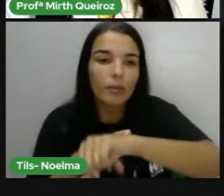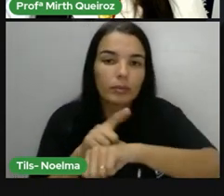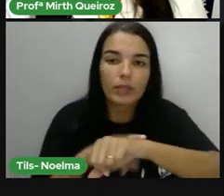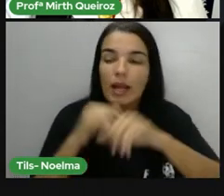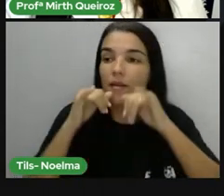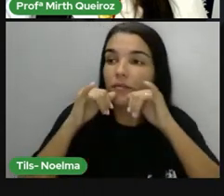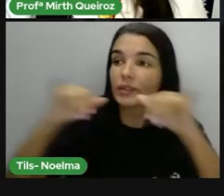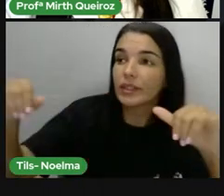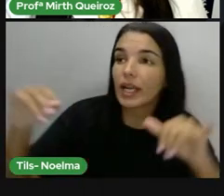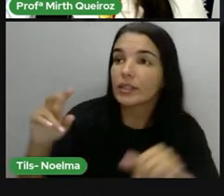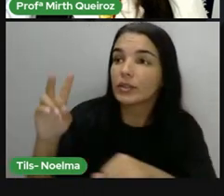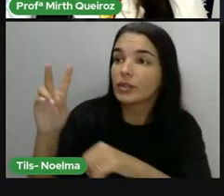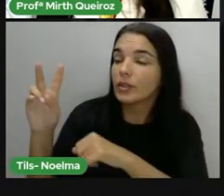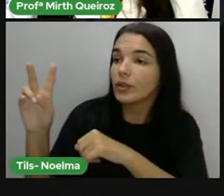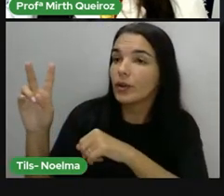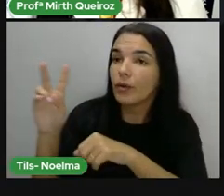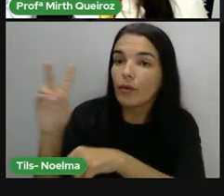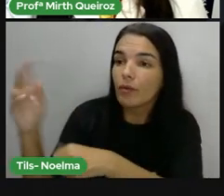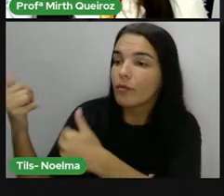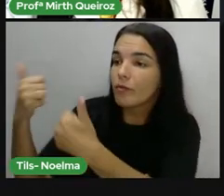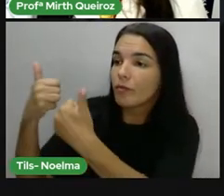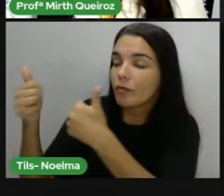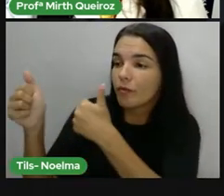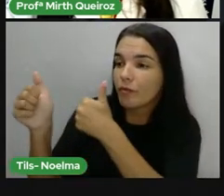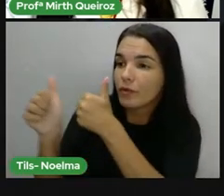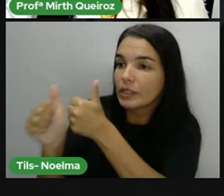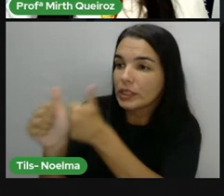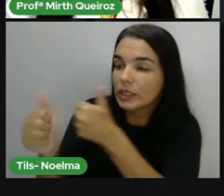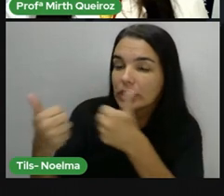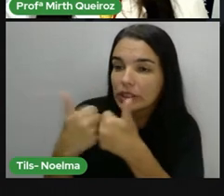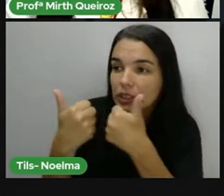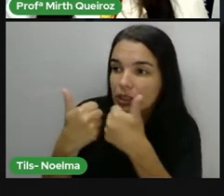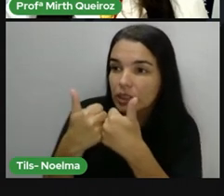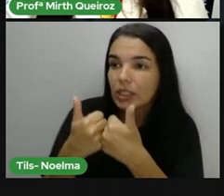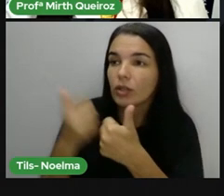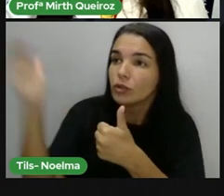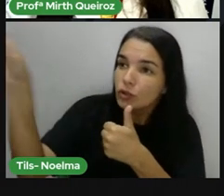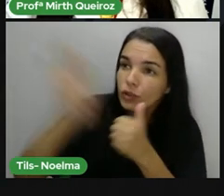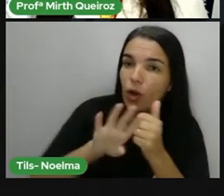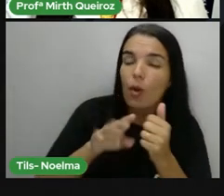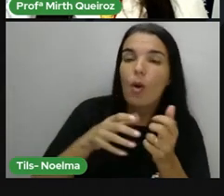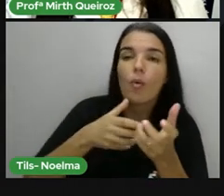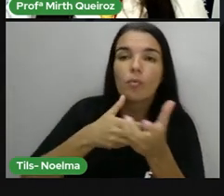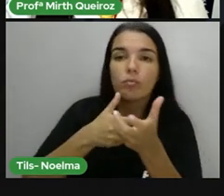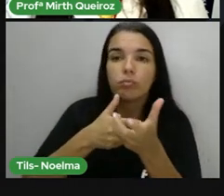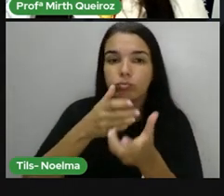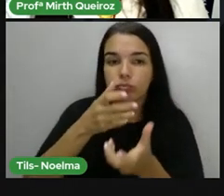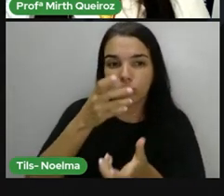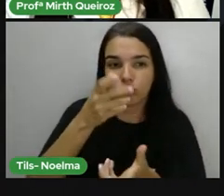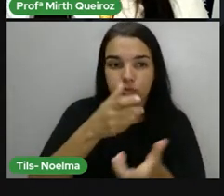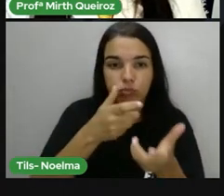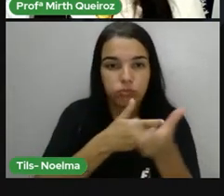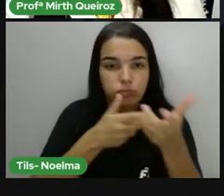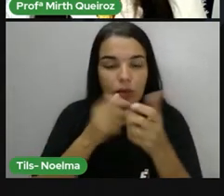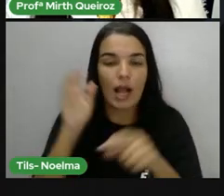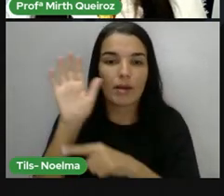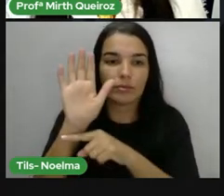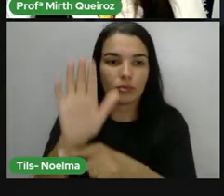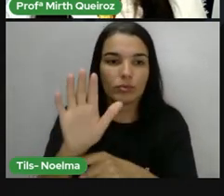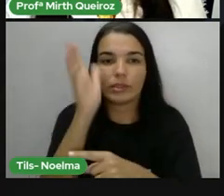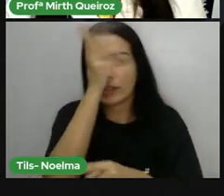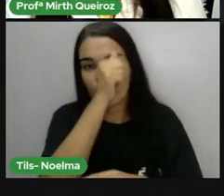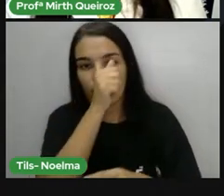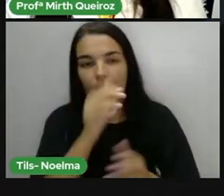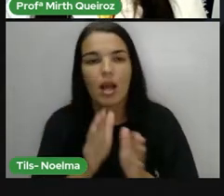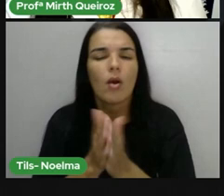avisados pelos vizinhos que tinham ouvido os gritos de socorro, chegaram os bombeiros. Quando lhes contou